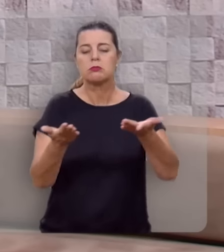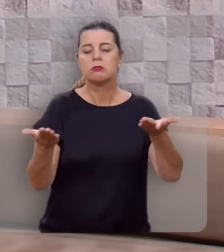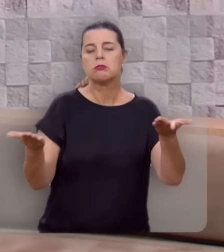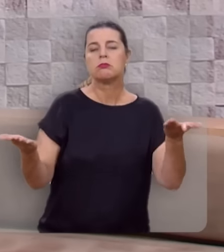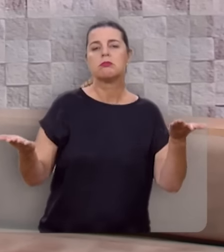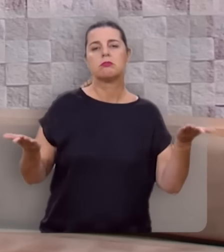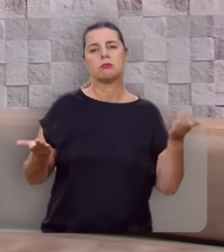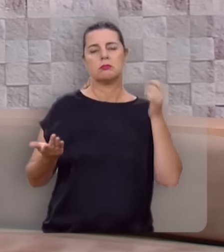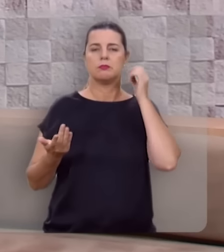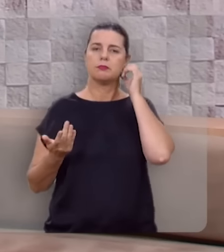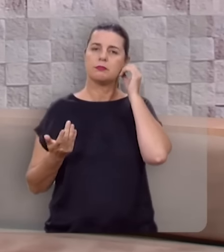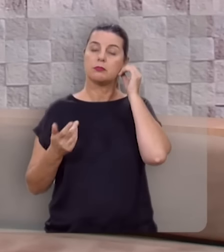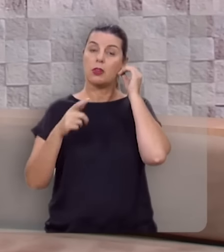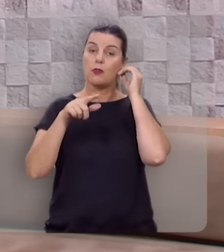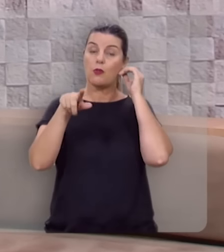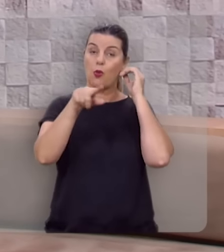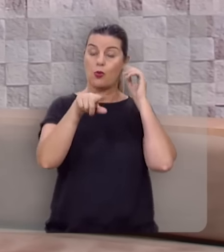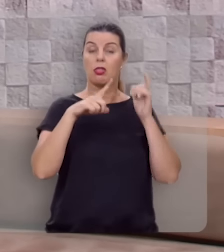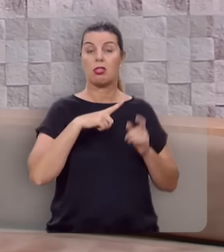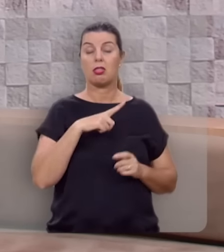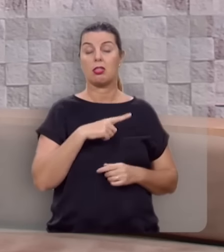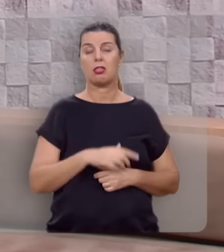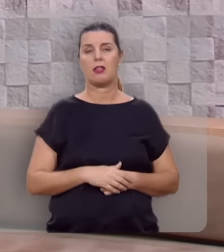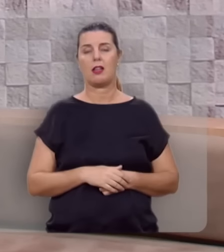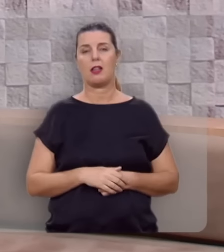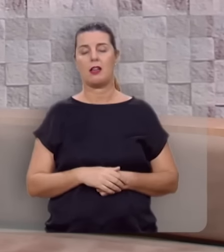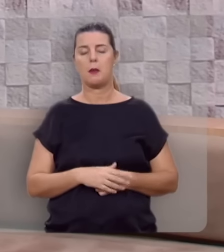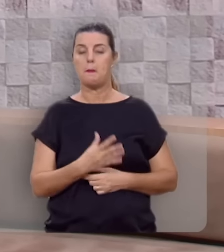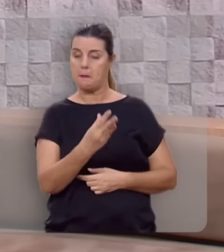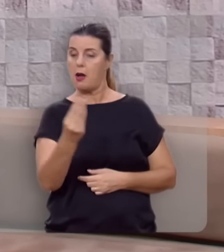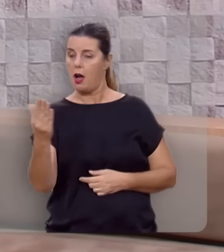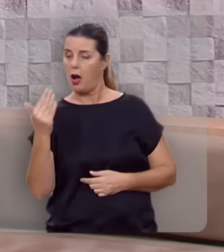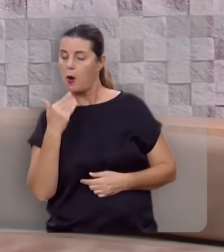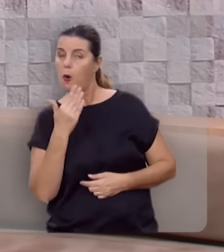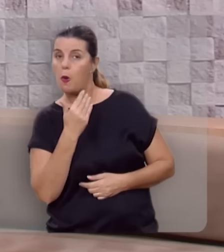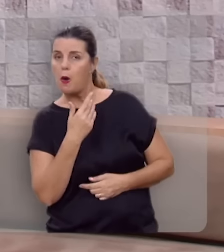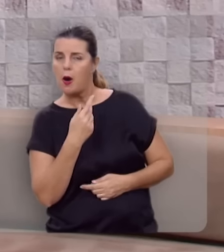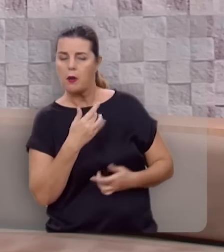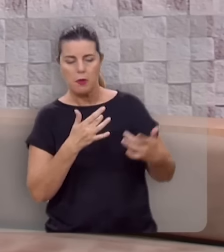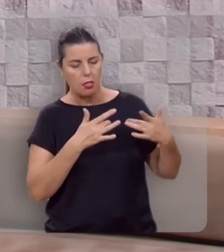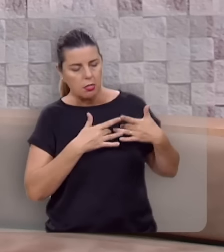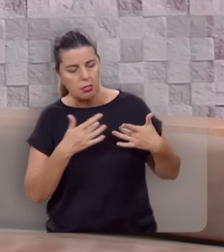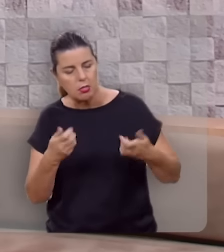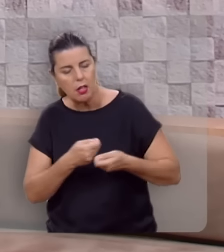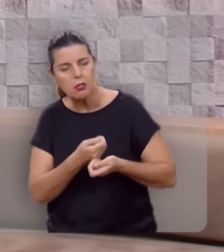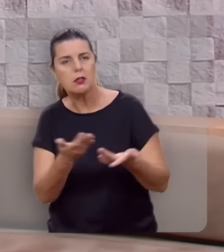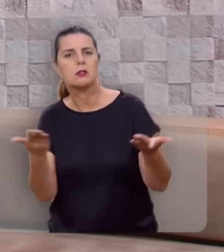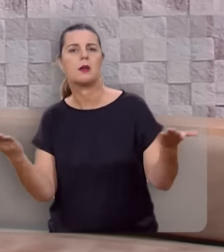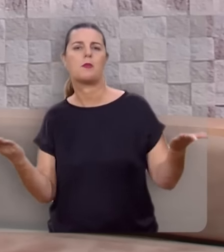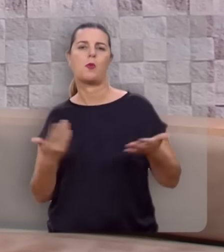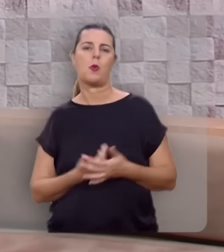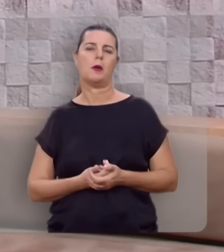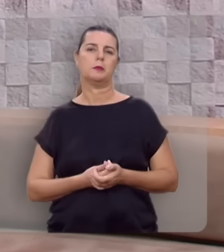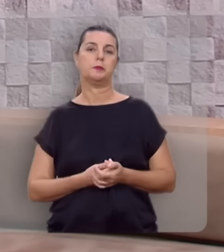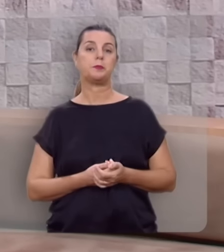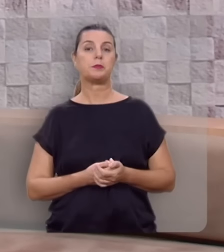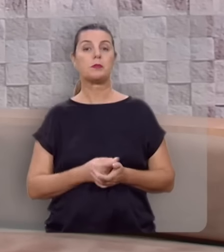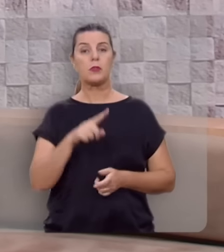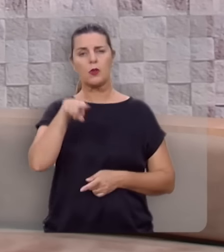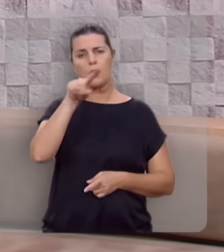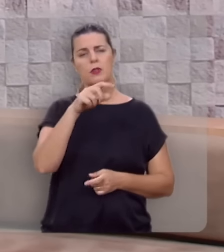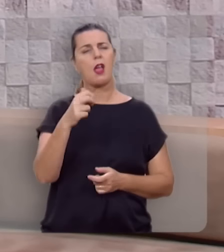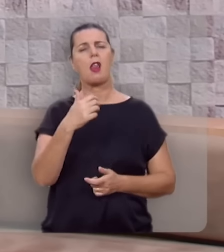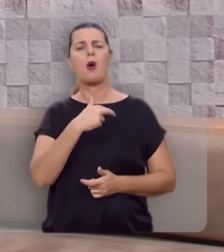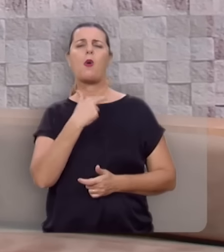e semeamos. Você tem com fartura, distribua com generosidade. Você